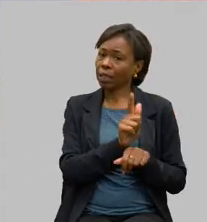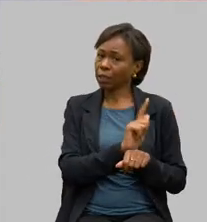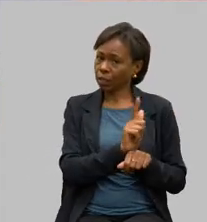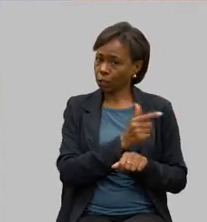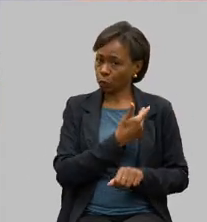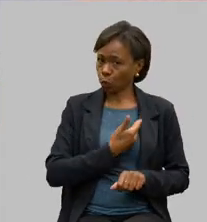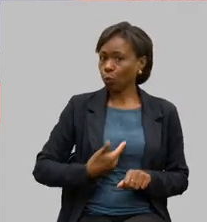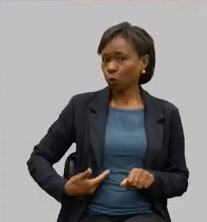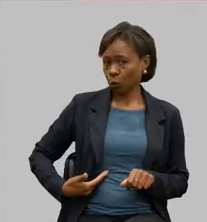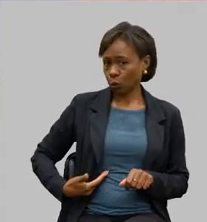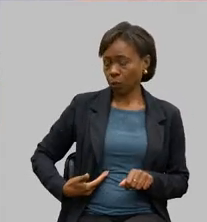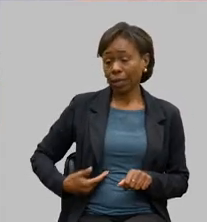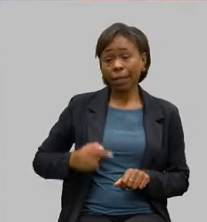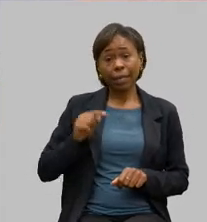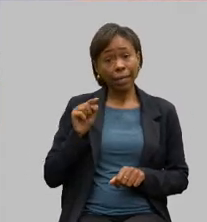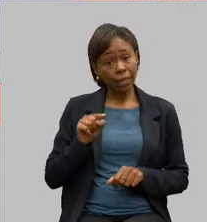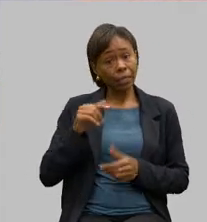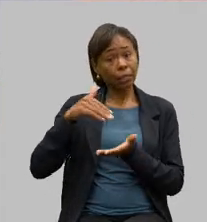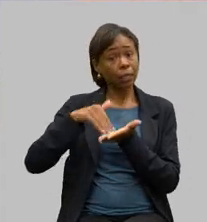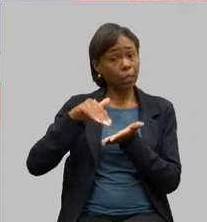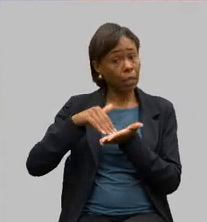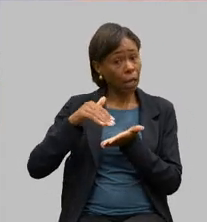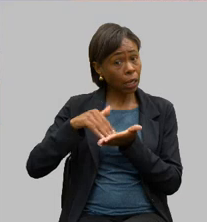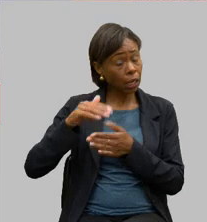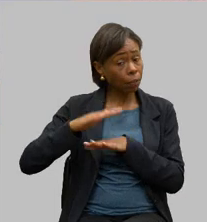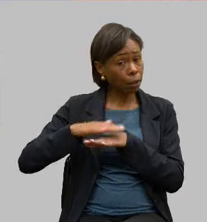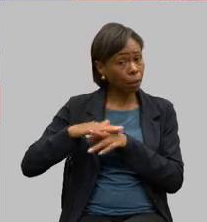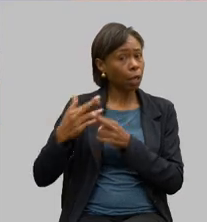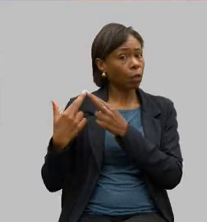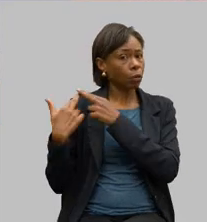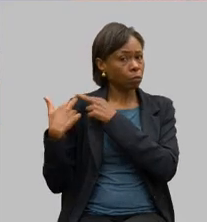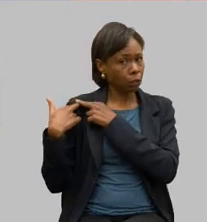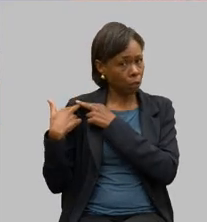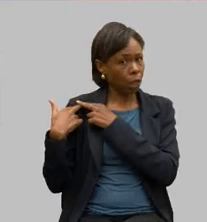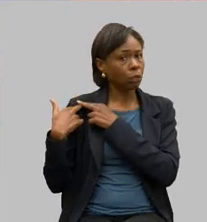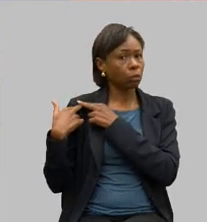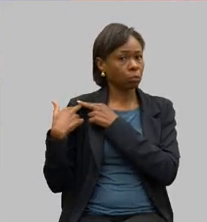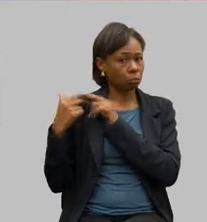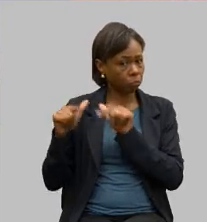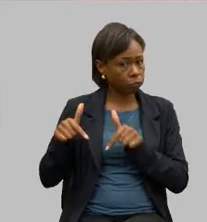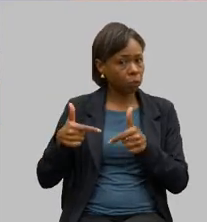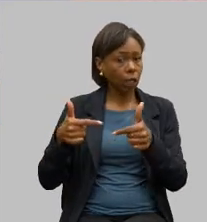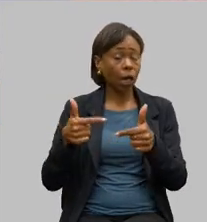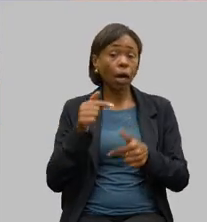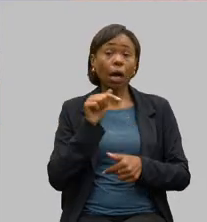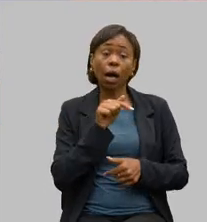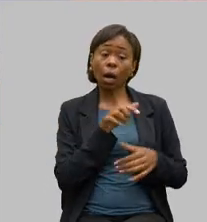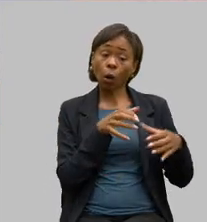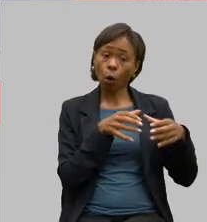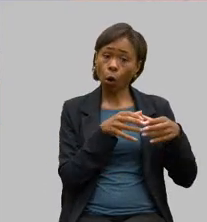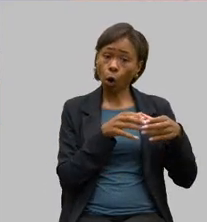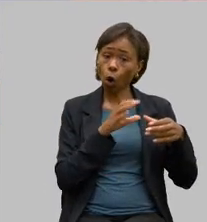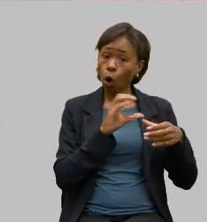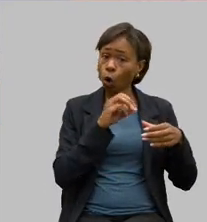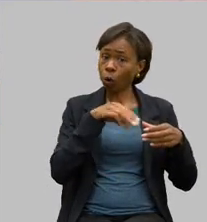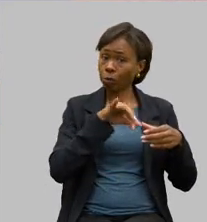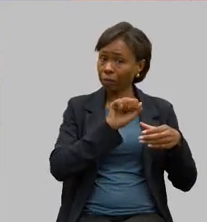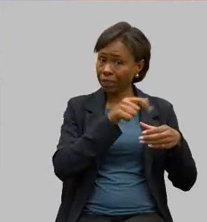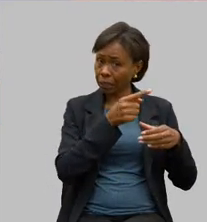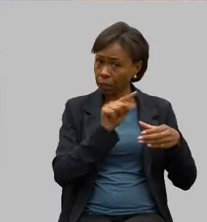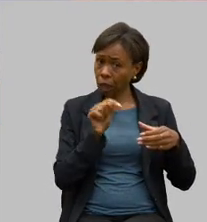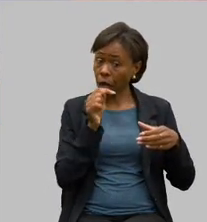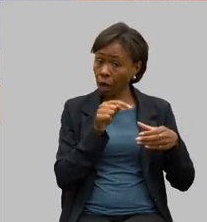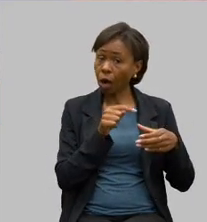secretaria que tem que executar o governo que tem que Executar a nossa comissão ela aqui tá a acompanhando